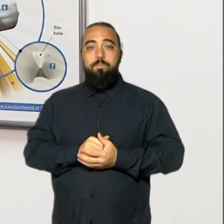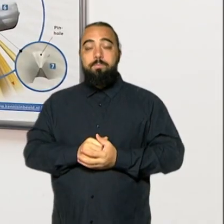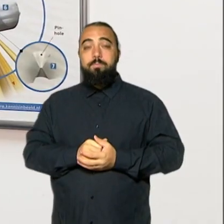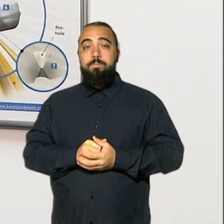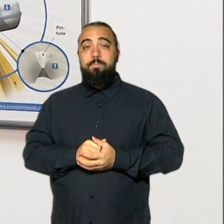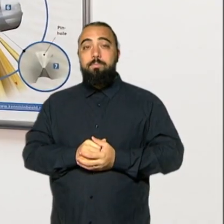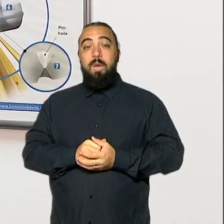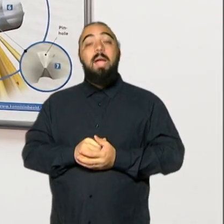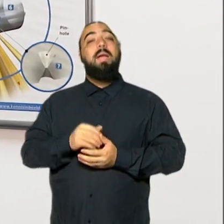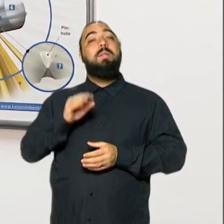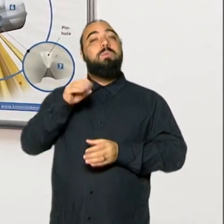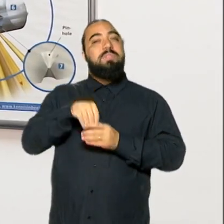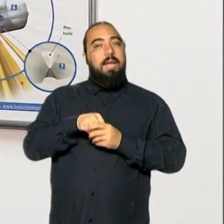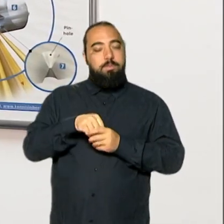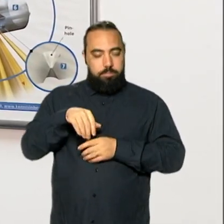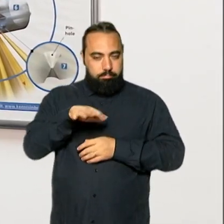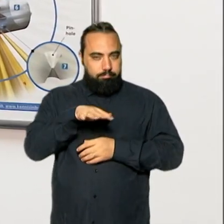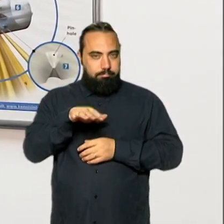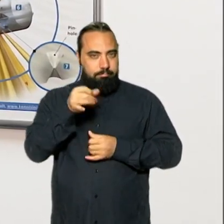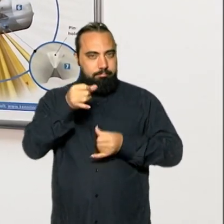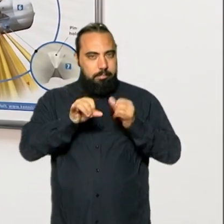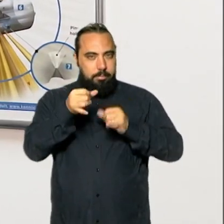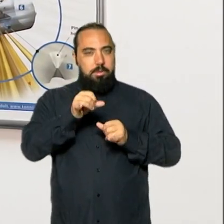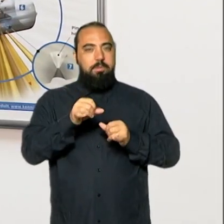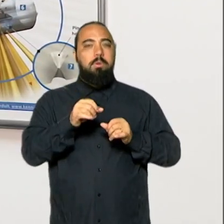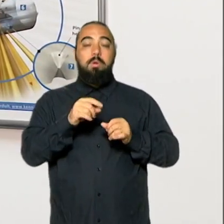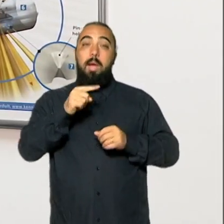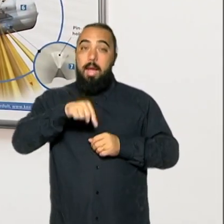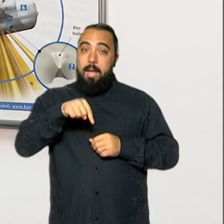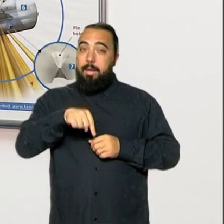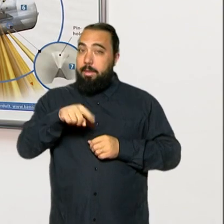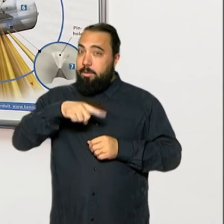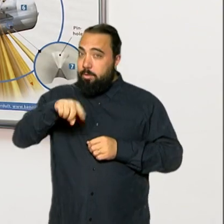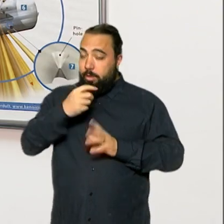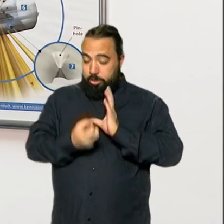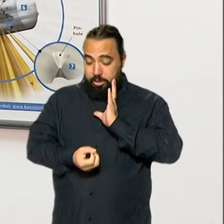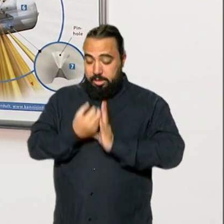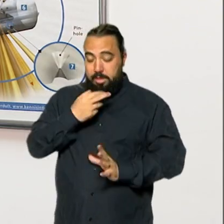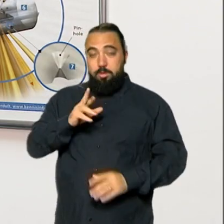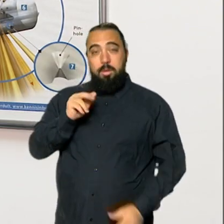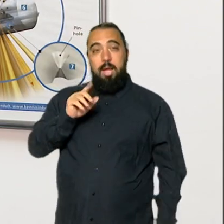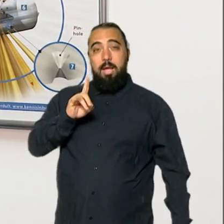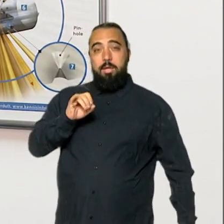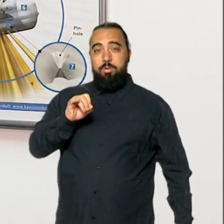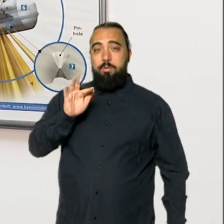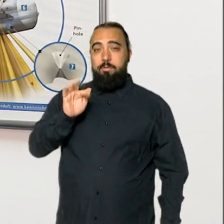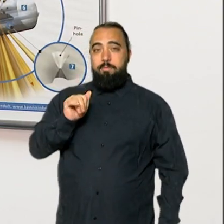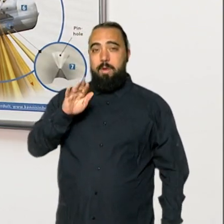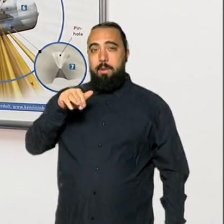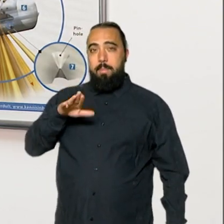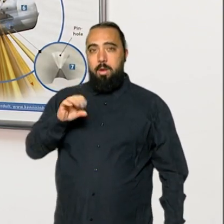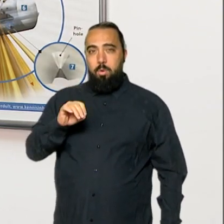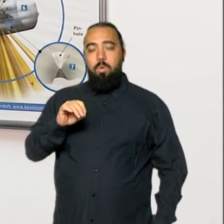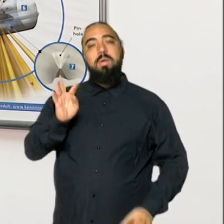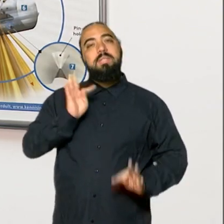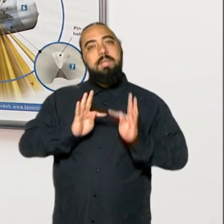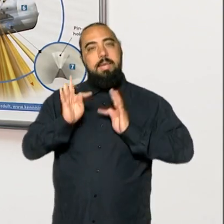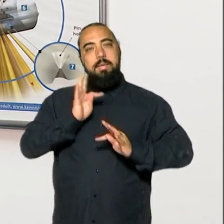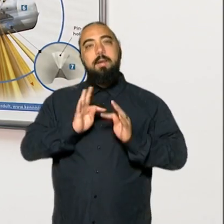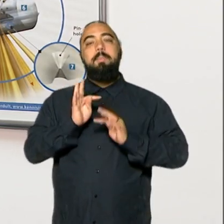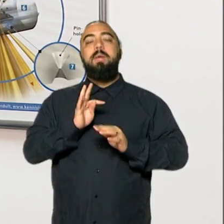desenvolvimento de radiofármacos, aqui na radiofarmácia nós estamos desenvolvendo radiofármacos para tratamento de câncer de próstata.